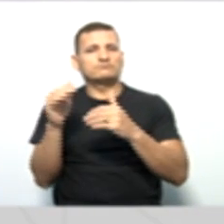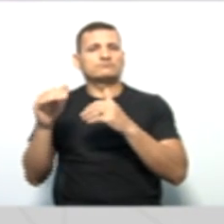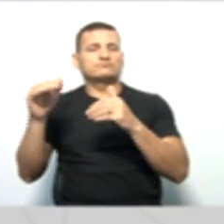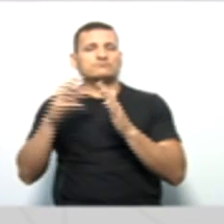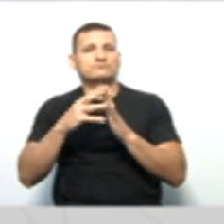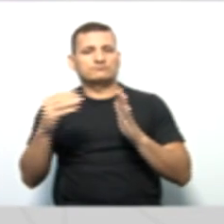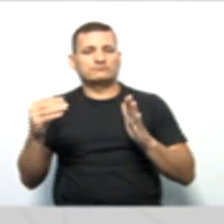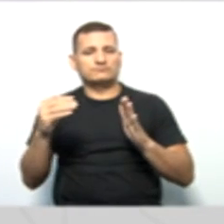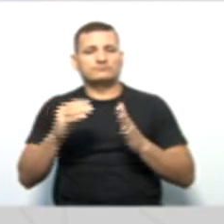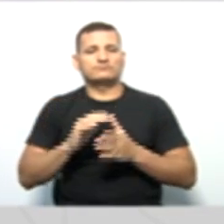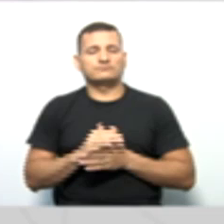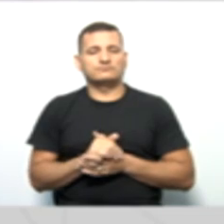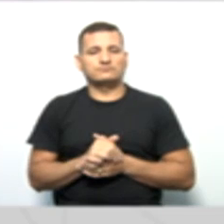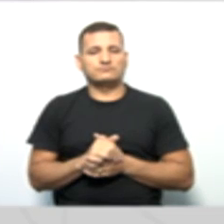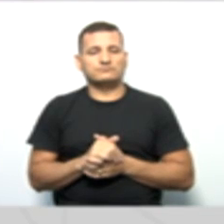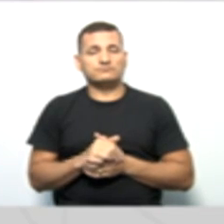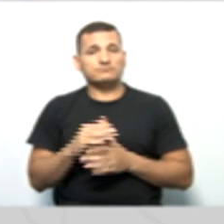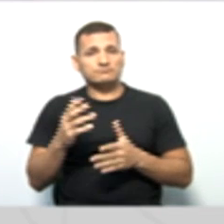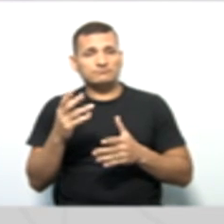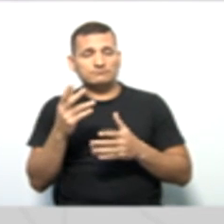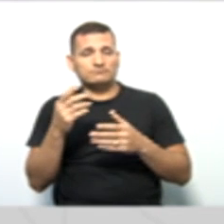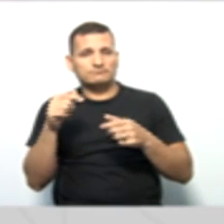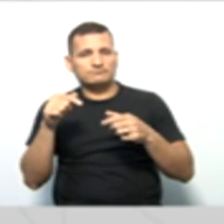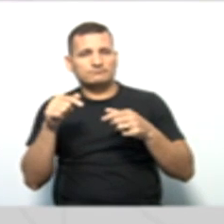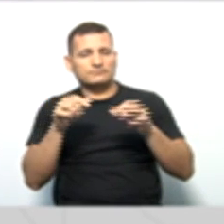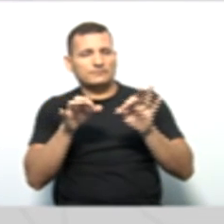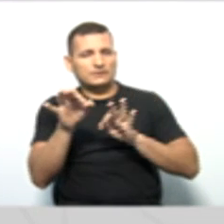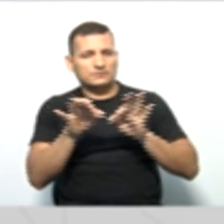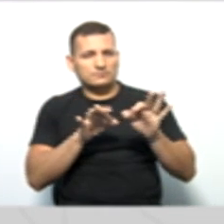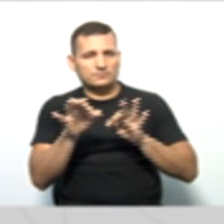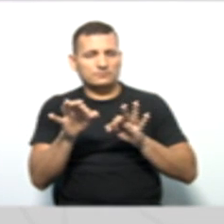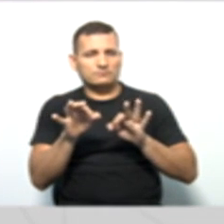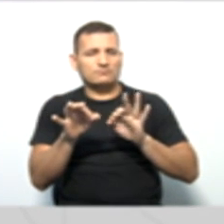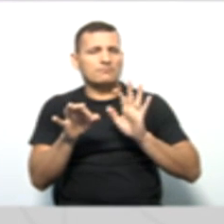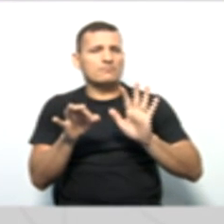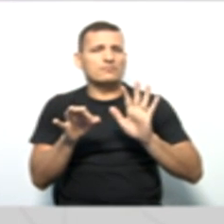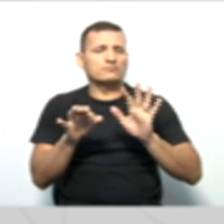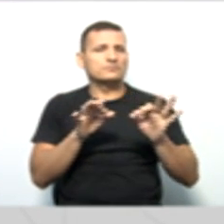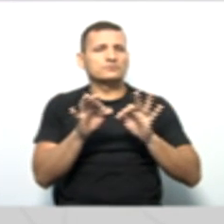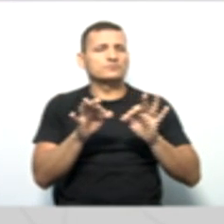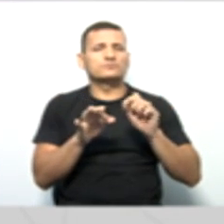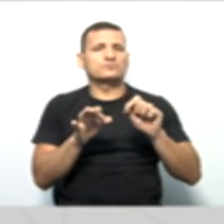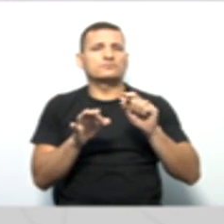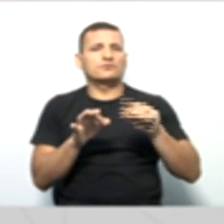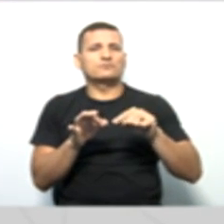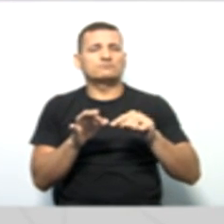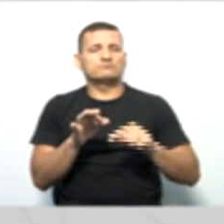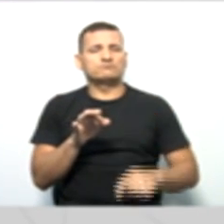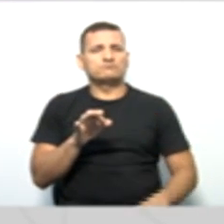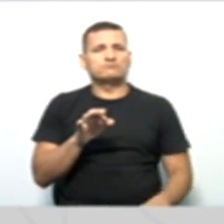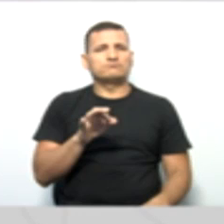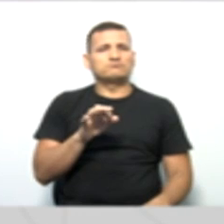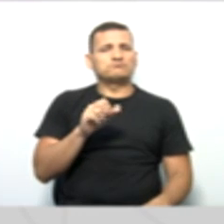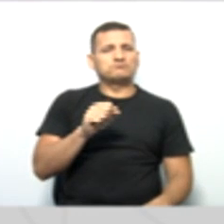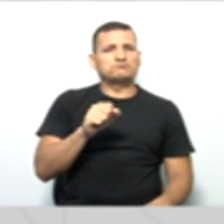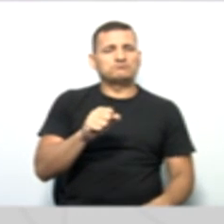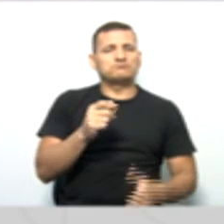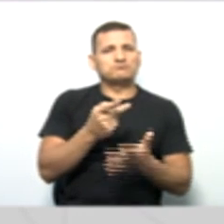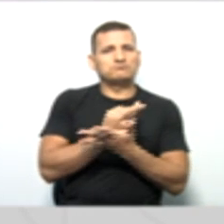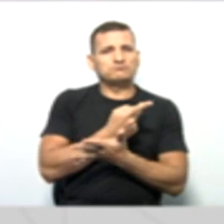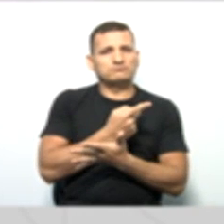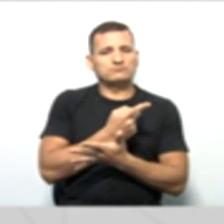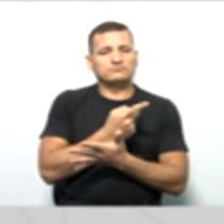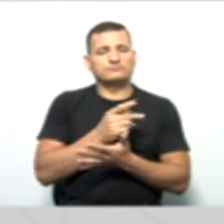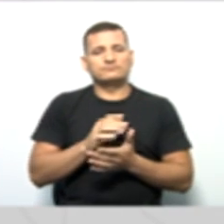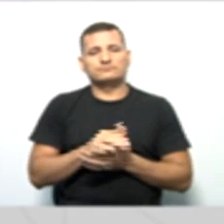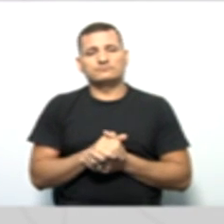gente? A gente fala em planejamento, mas o planejamento ele é o quê? Ele é um cenário, tá? É algo que pode acontecer. A